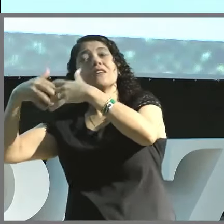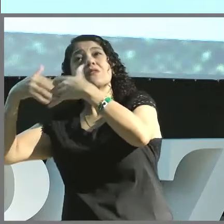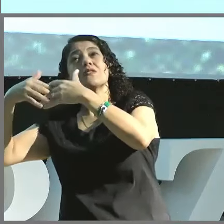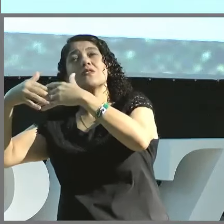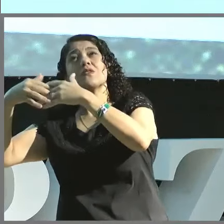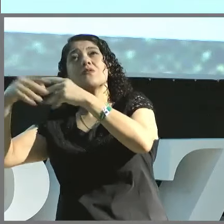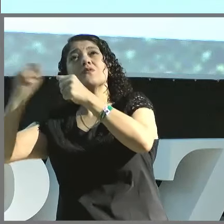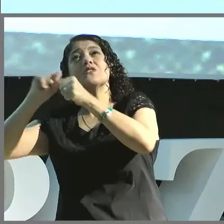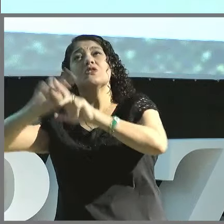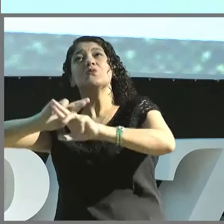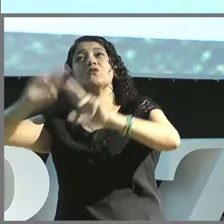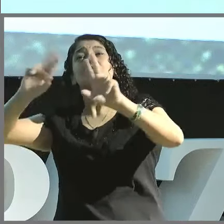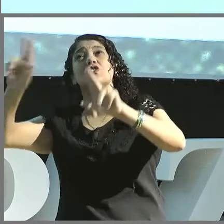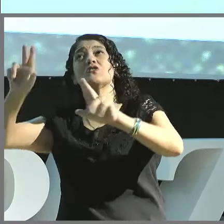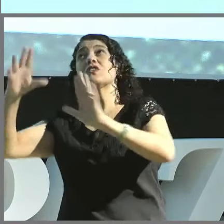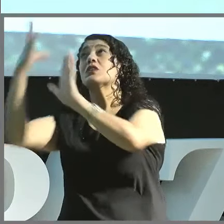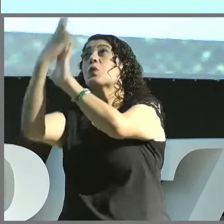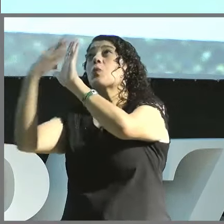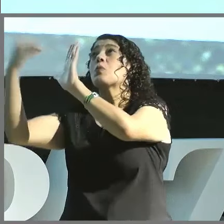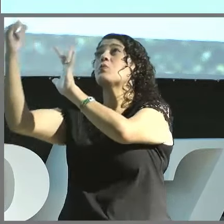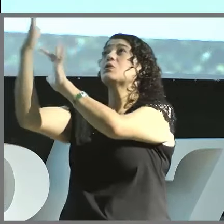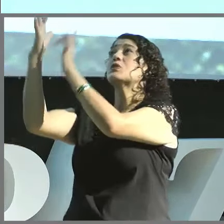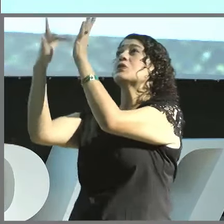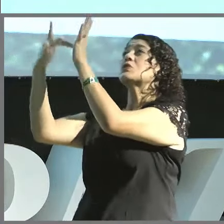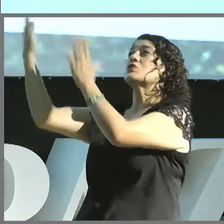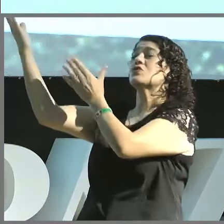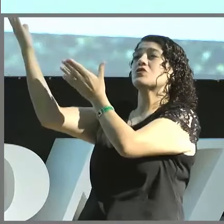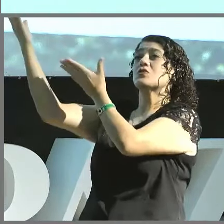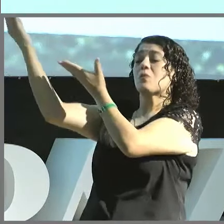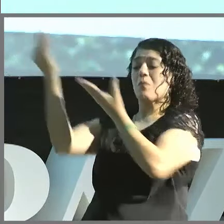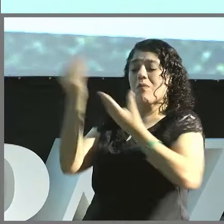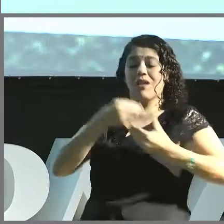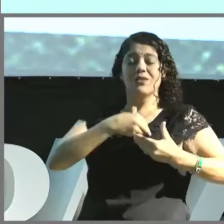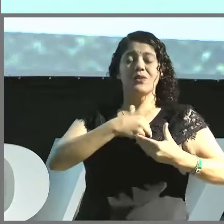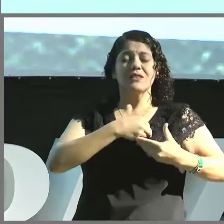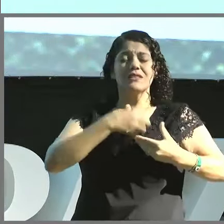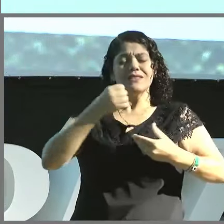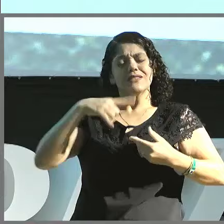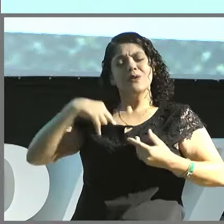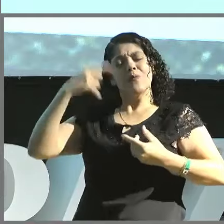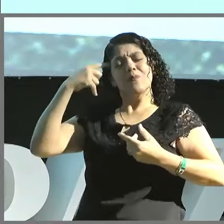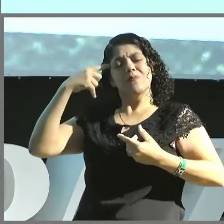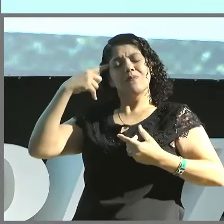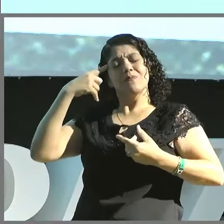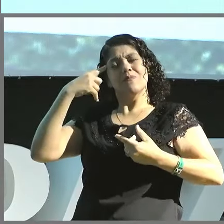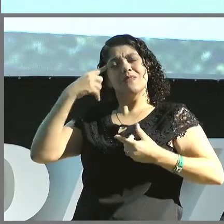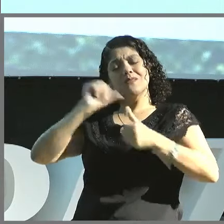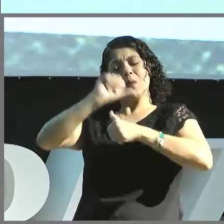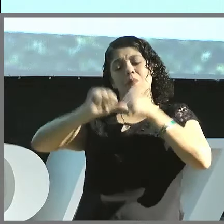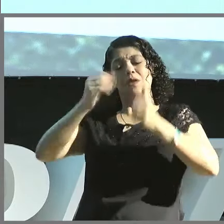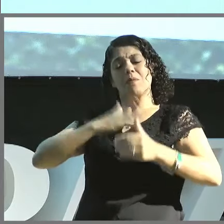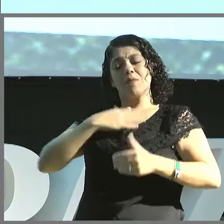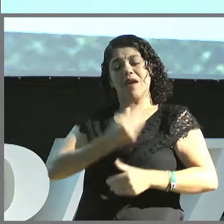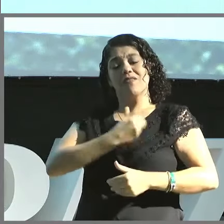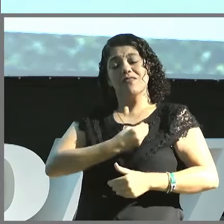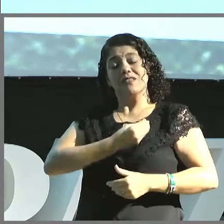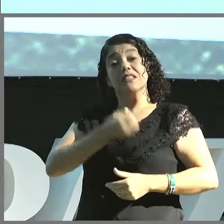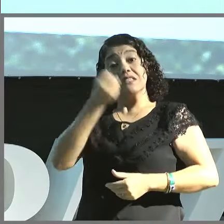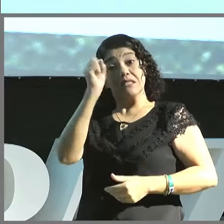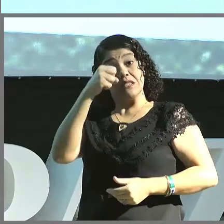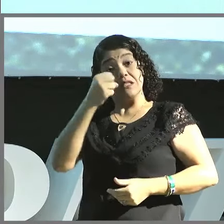dinâmico, que faleceu de pé, com braços abertos,